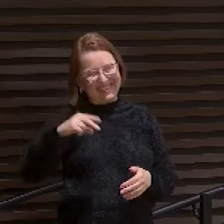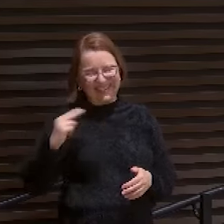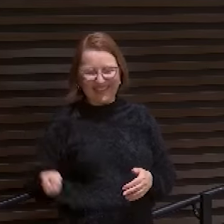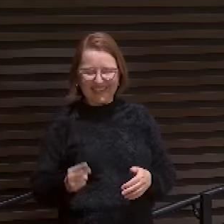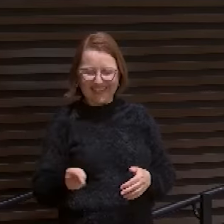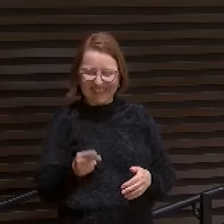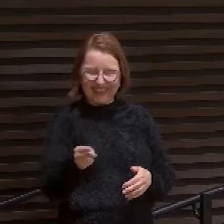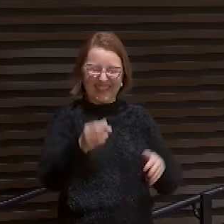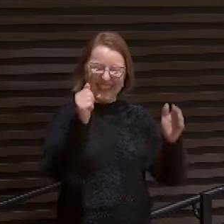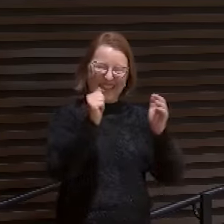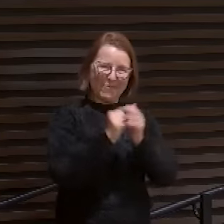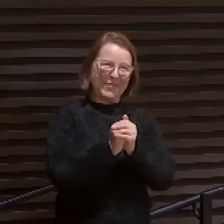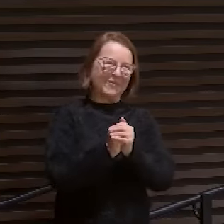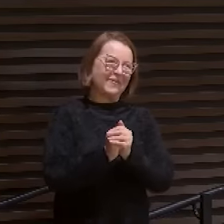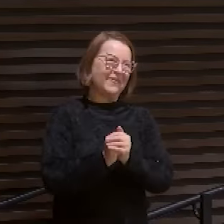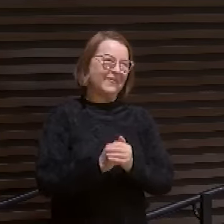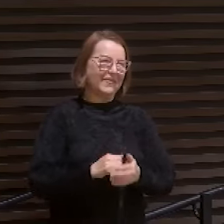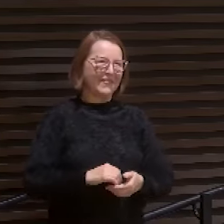sempre. Amém.